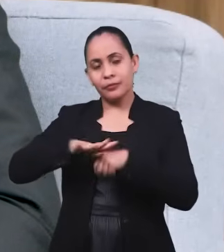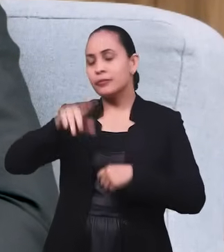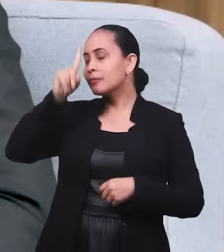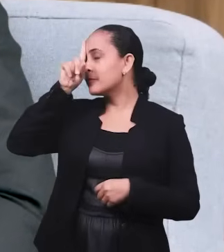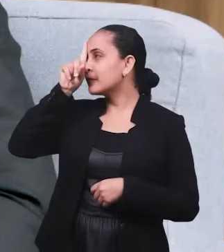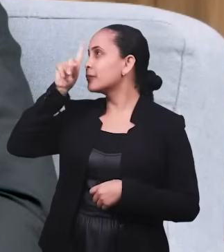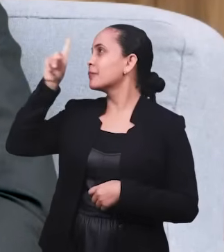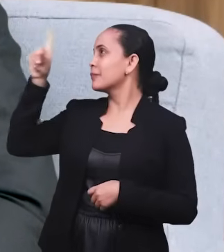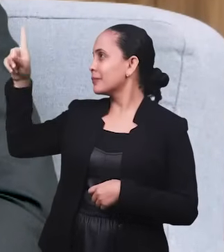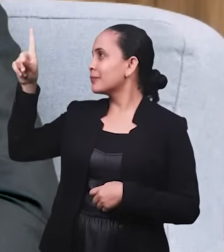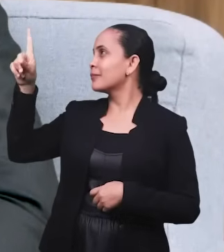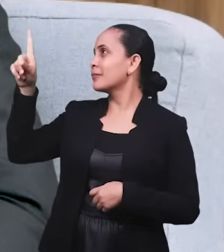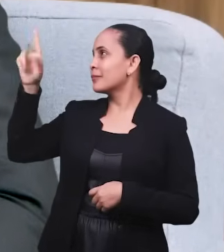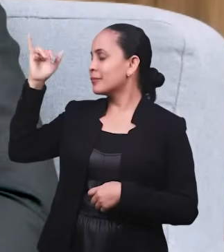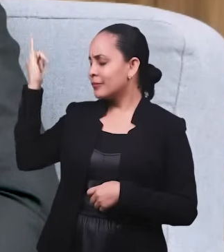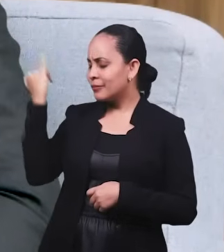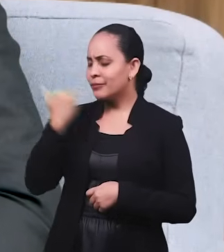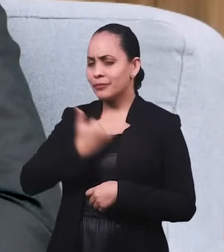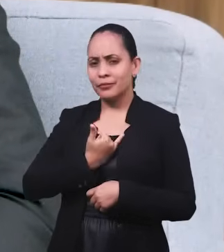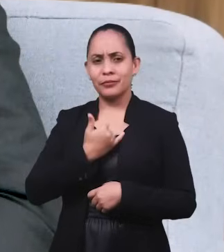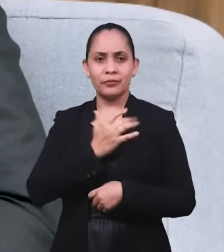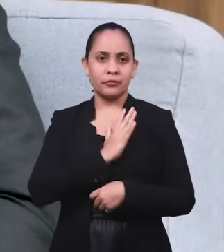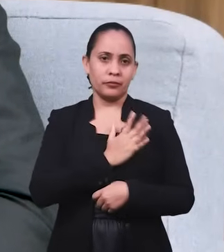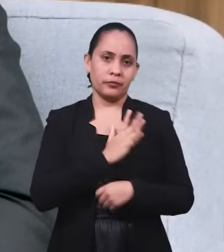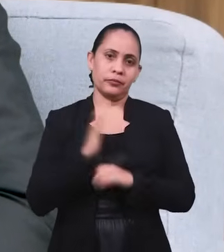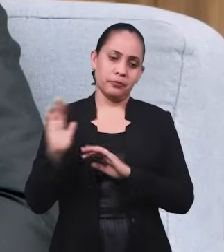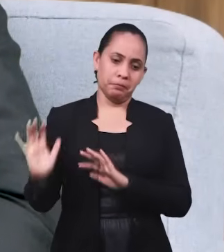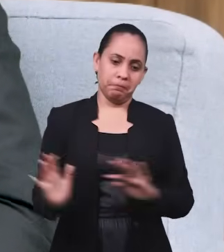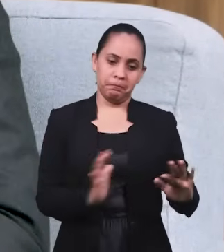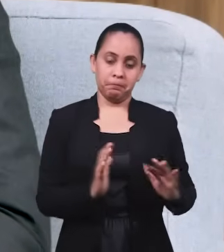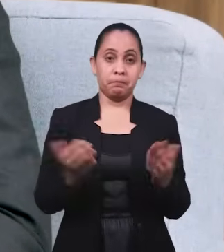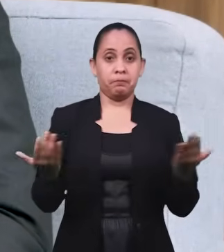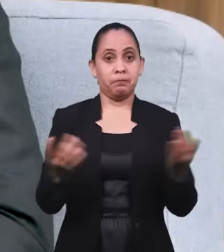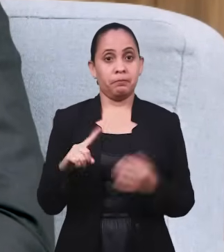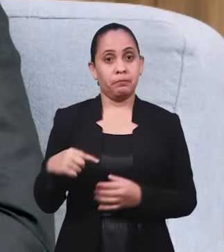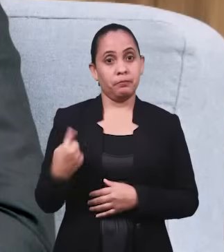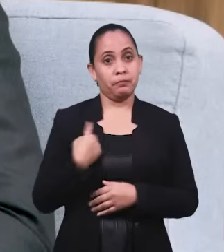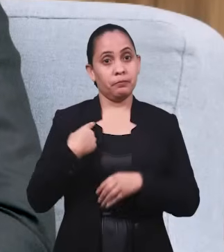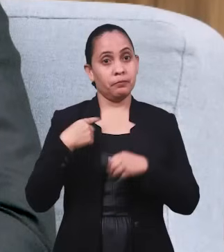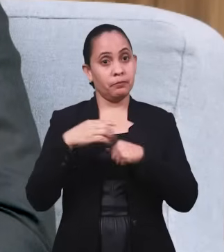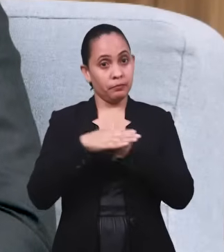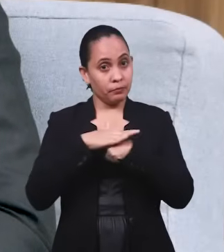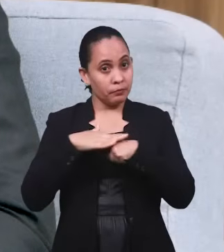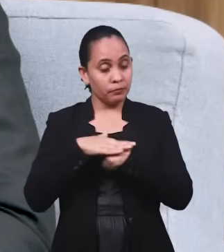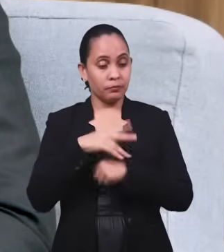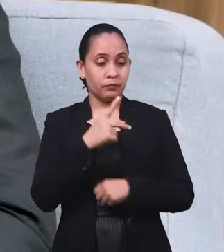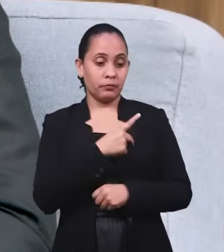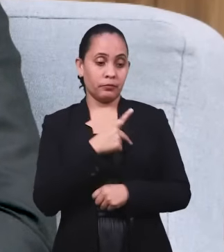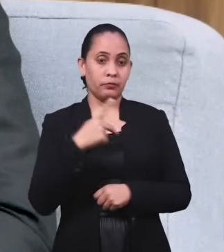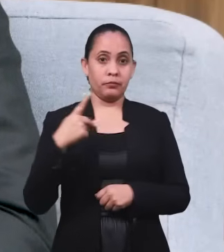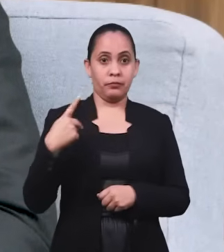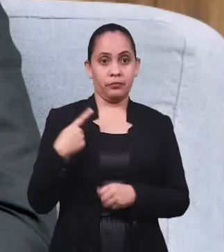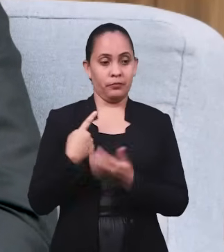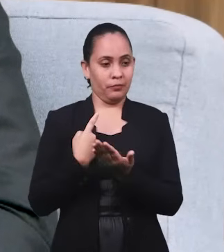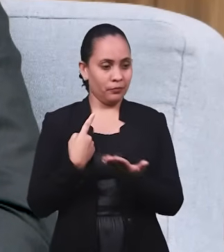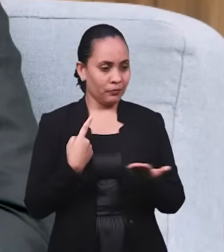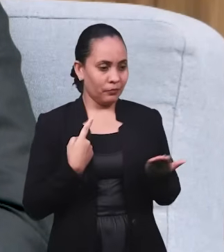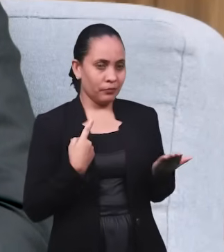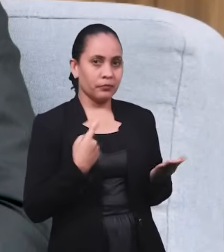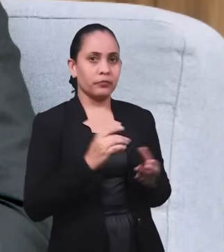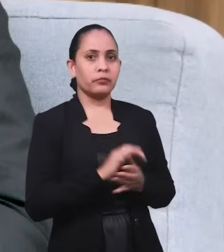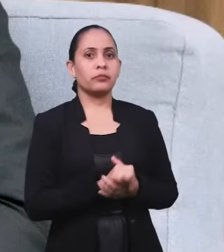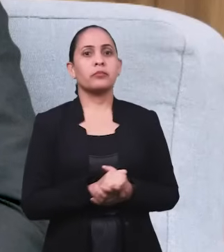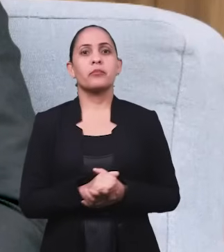Deus, ouvir a voz do Senhor. Nós estamos aqui conversando com os pastores Humberto e